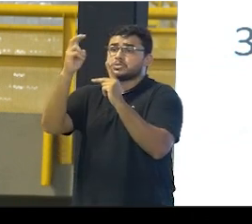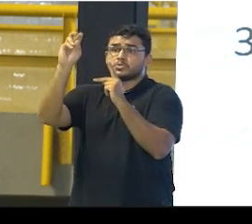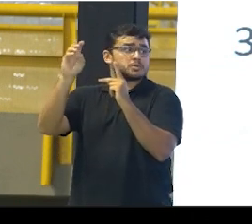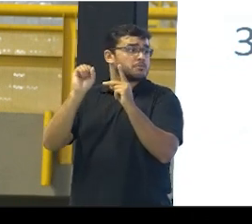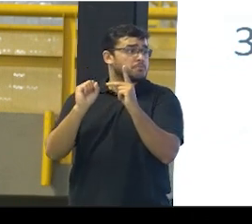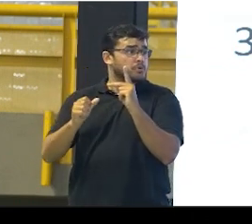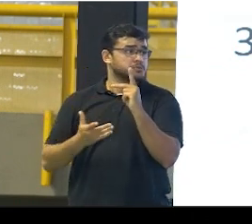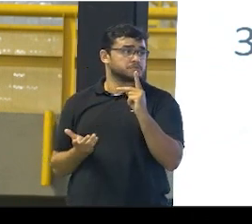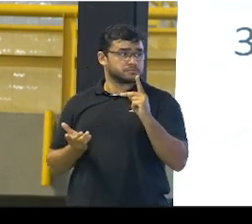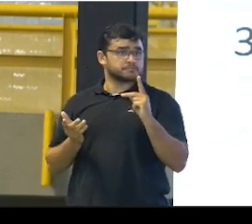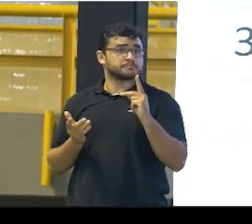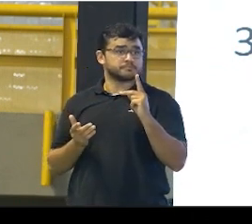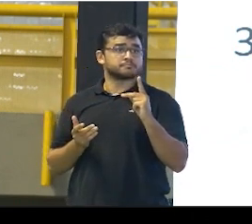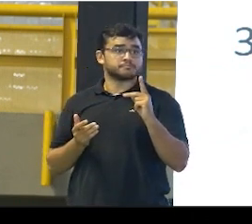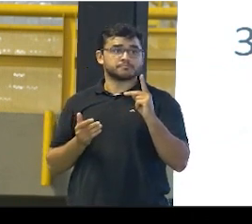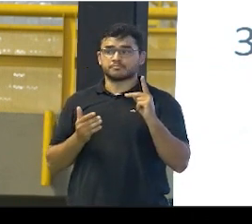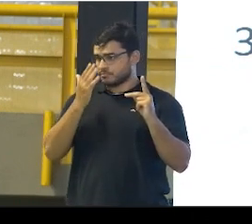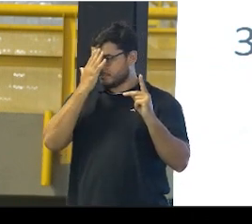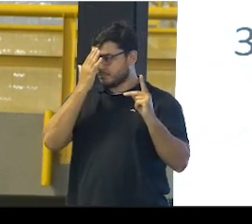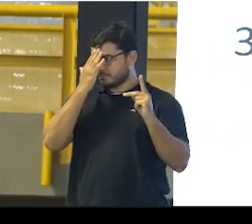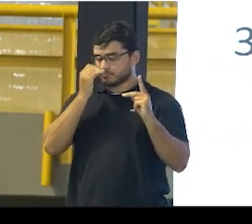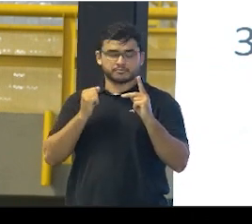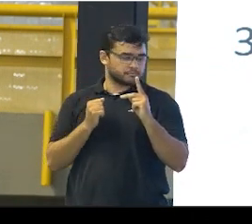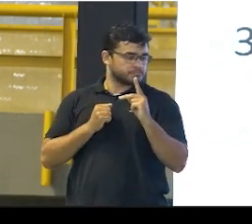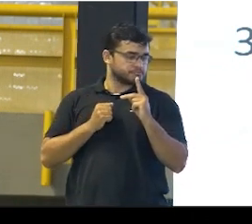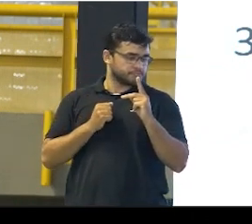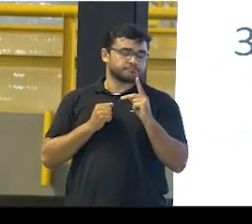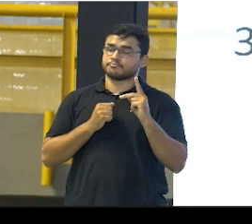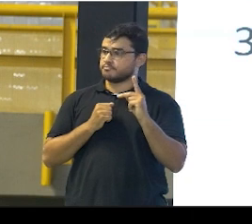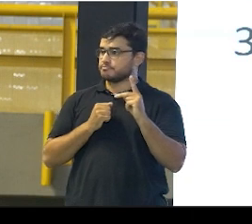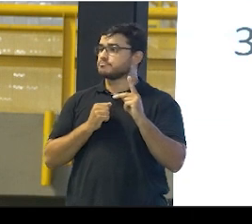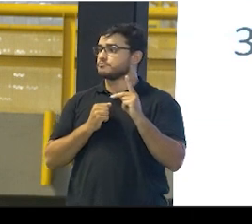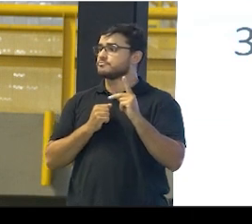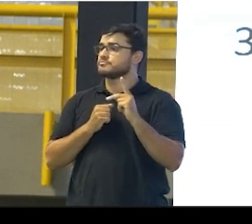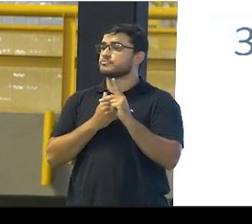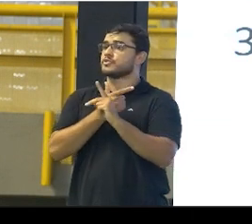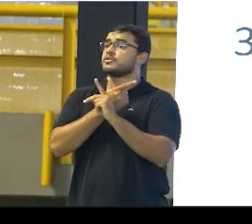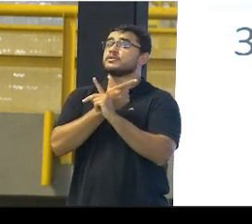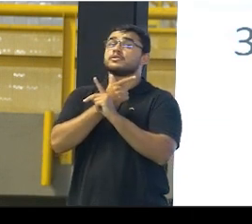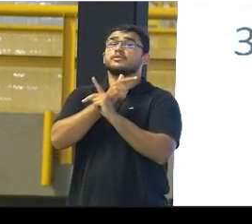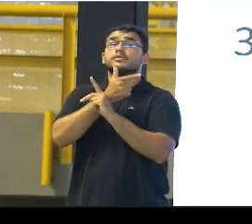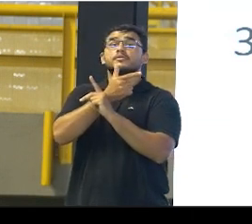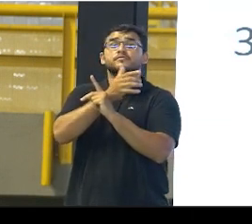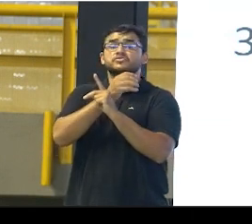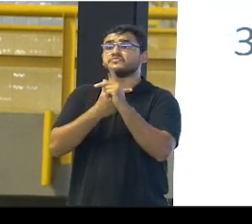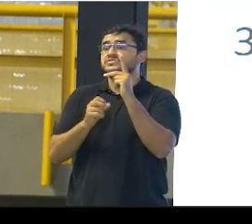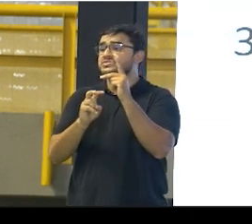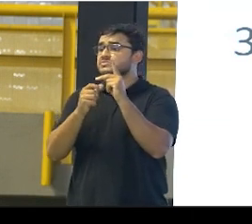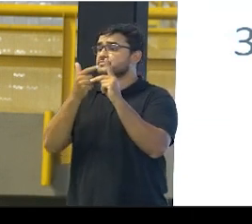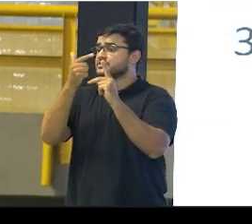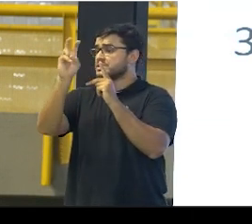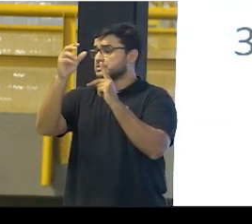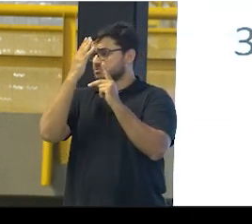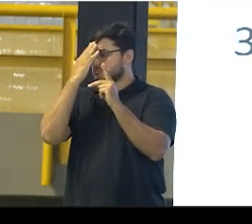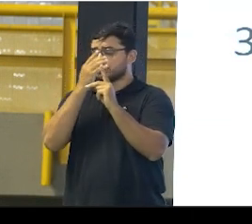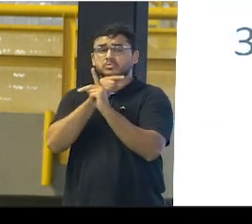Eu estou falando do triângulo 3, 4, 5 e de todos os seus múltiplos. Por exemplo, pode ser